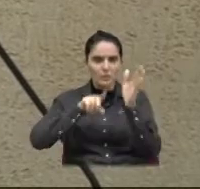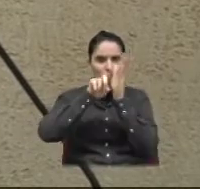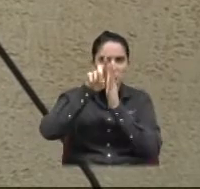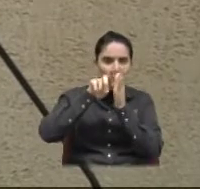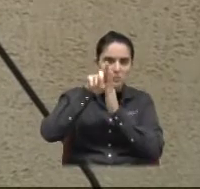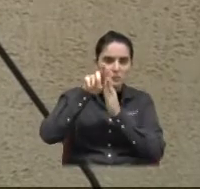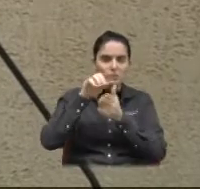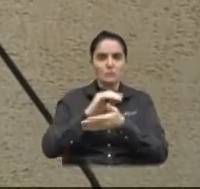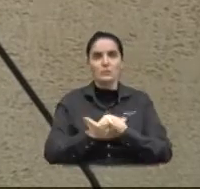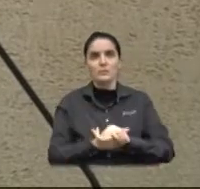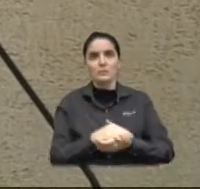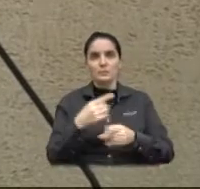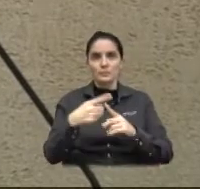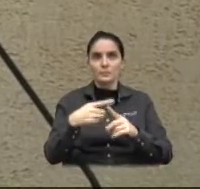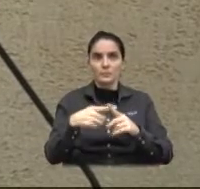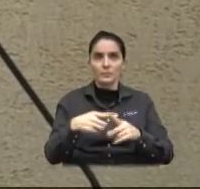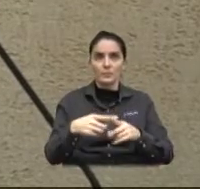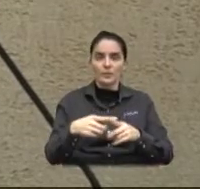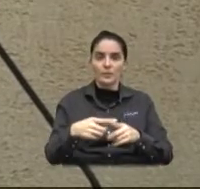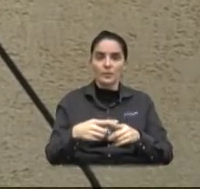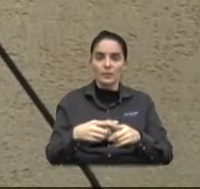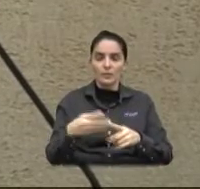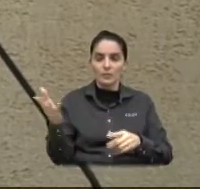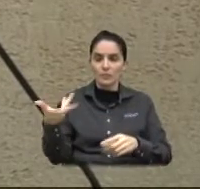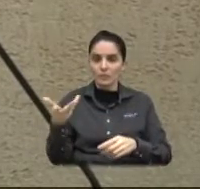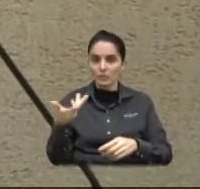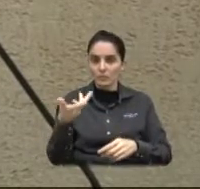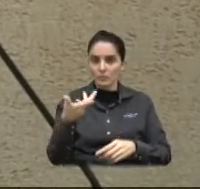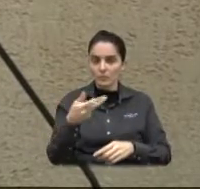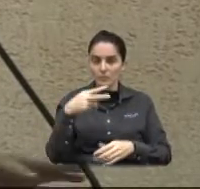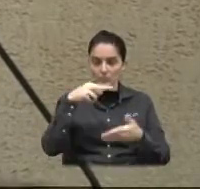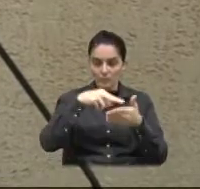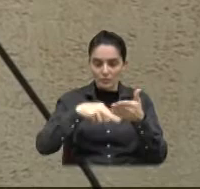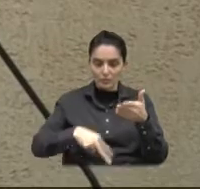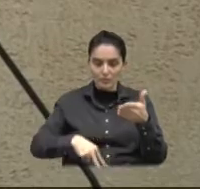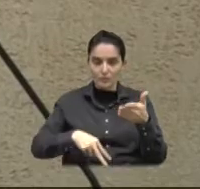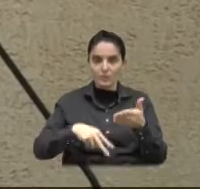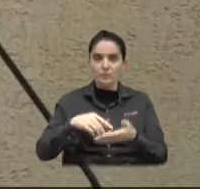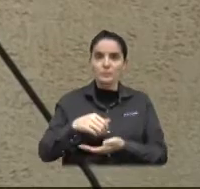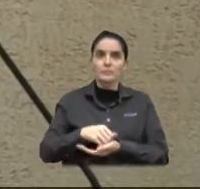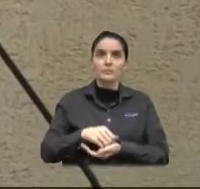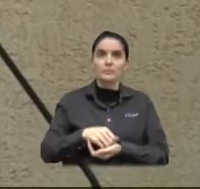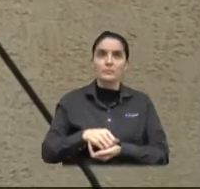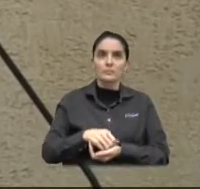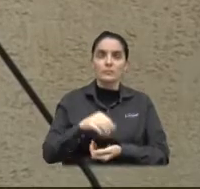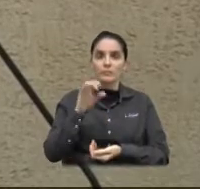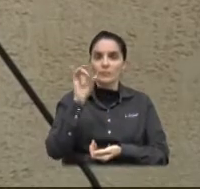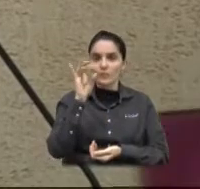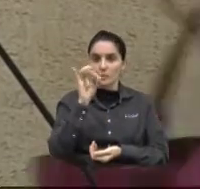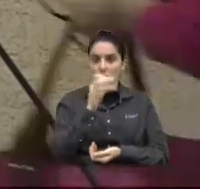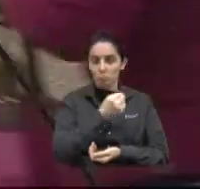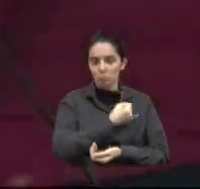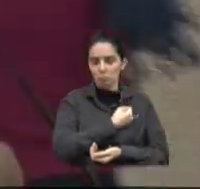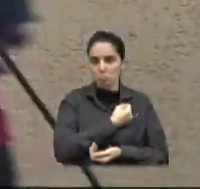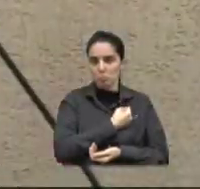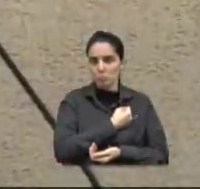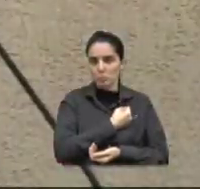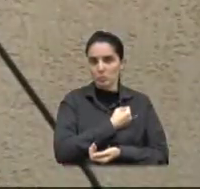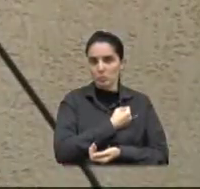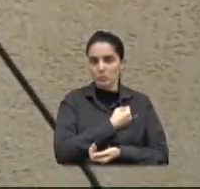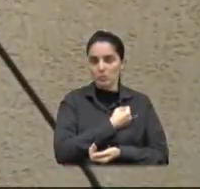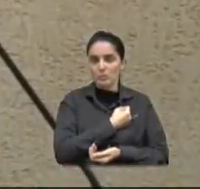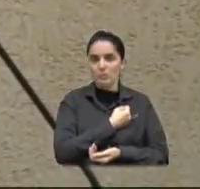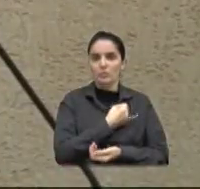visto que às vezes para agilizar o trabalho é solicitado para que se lei apenas um número e o autor